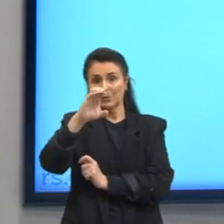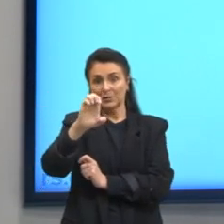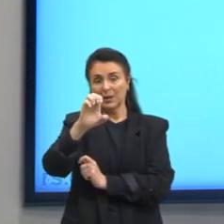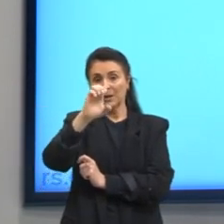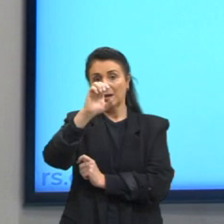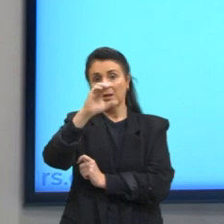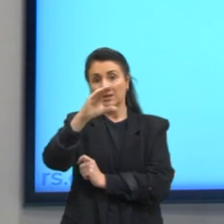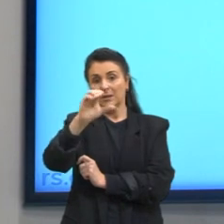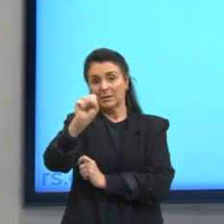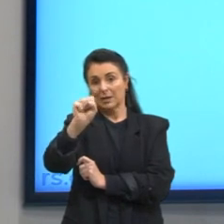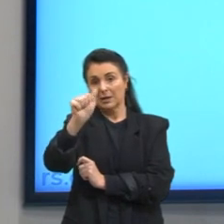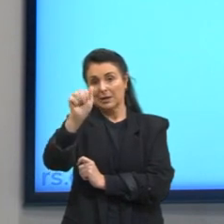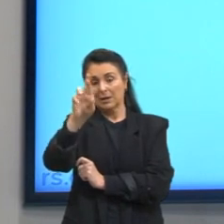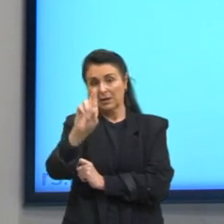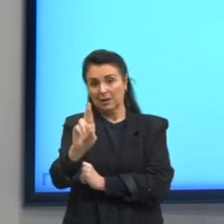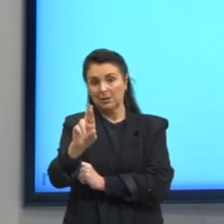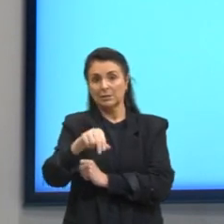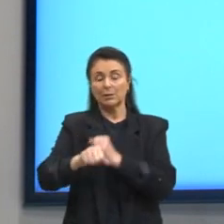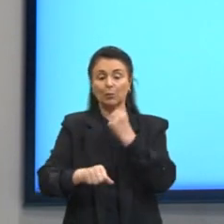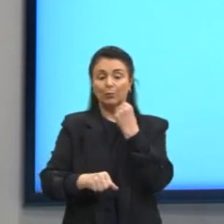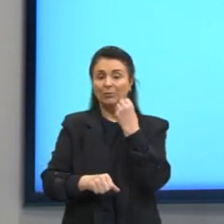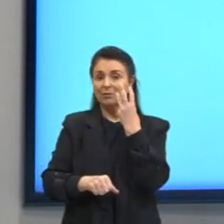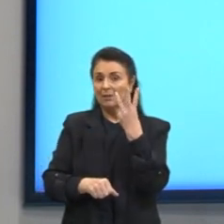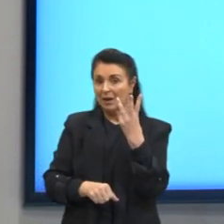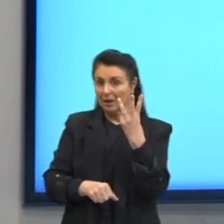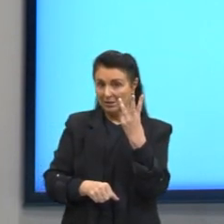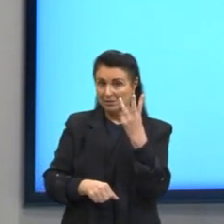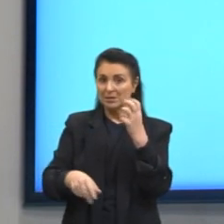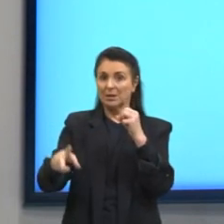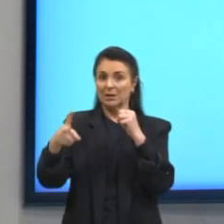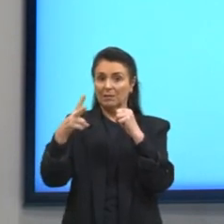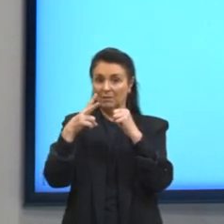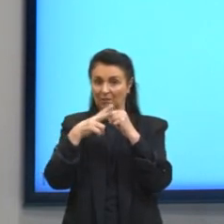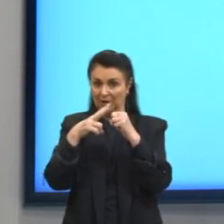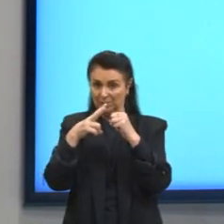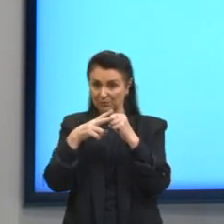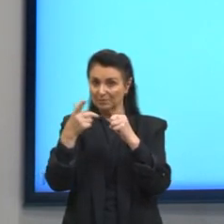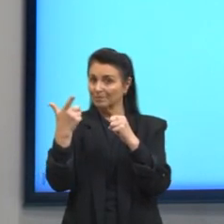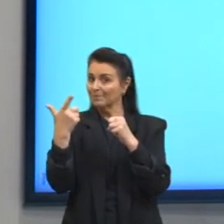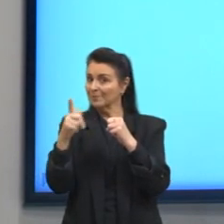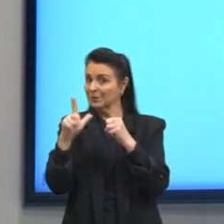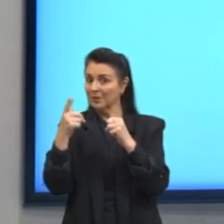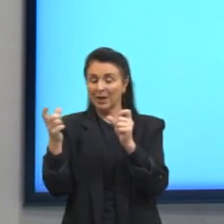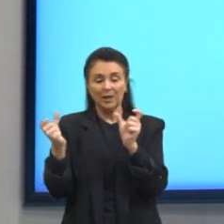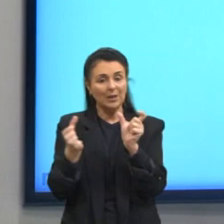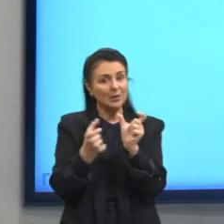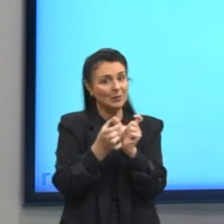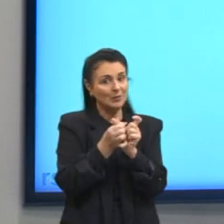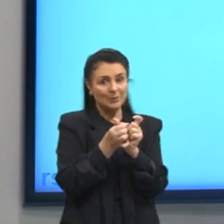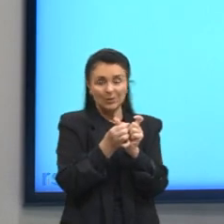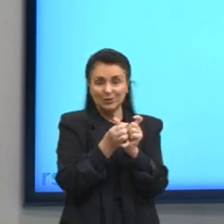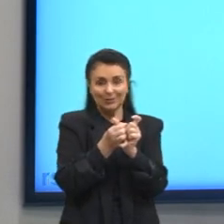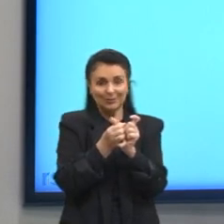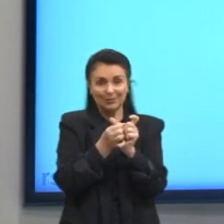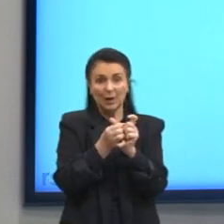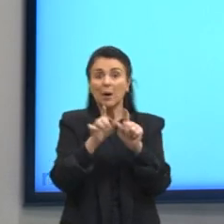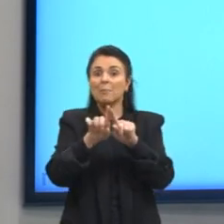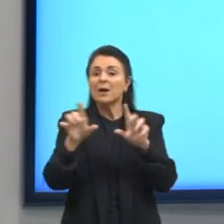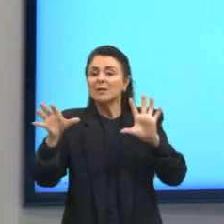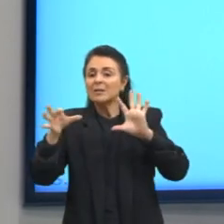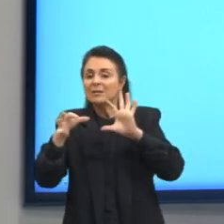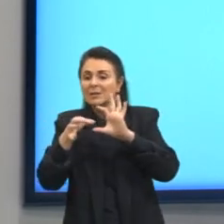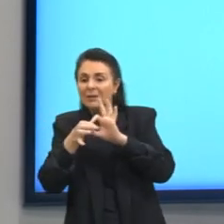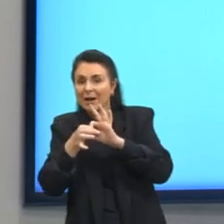três orações porque tem três verbos que não tem conectivos e são ligadas né pelo uso